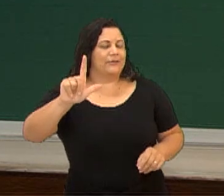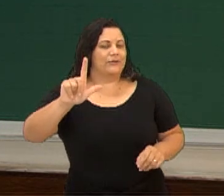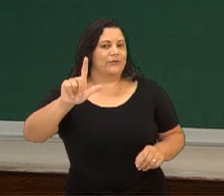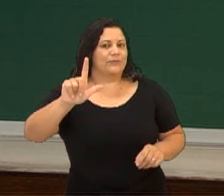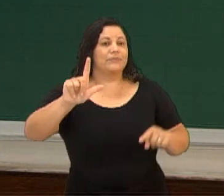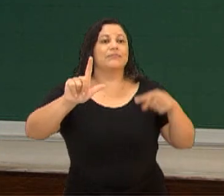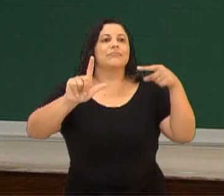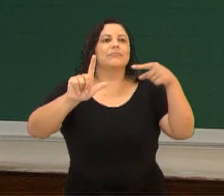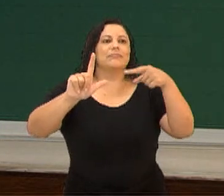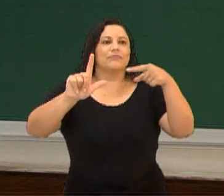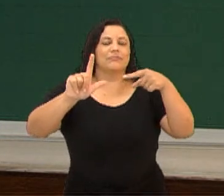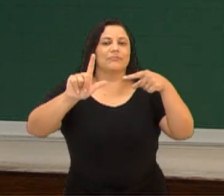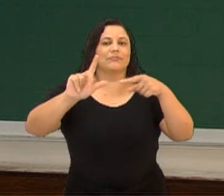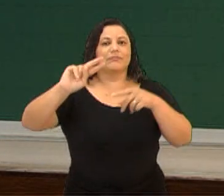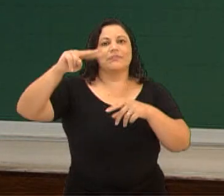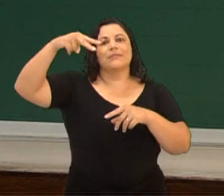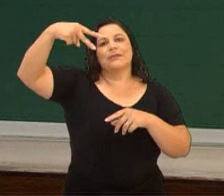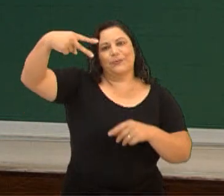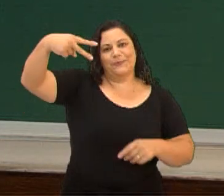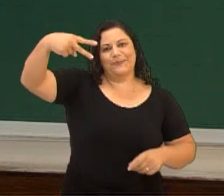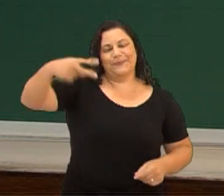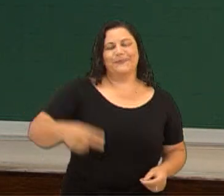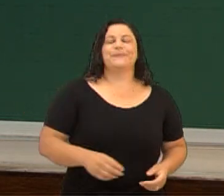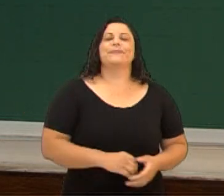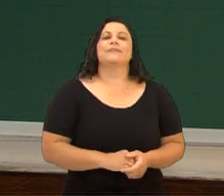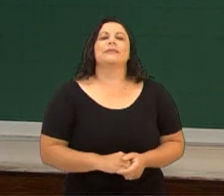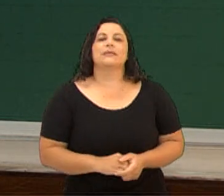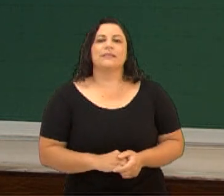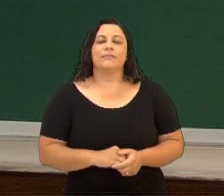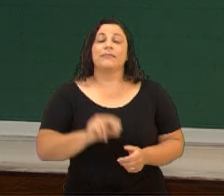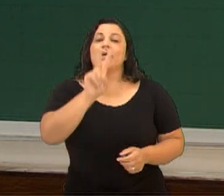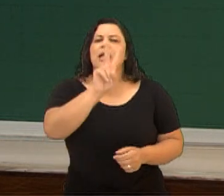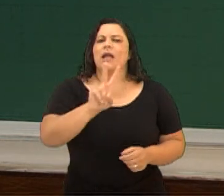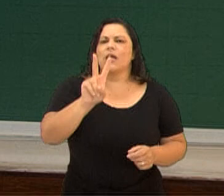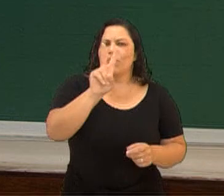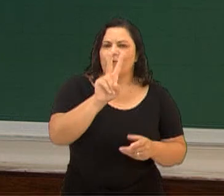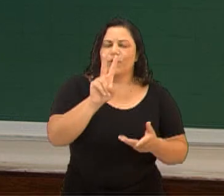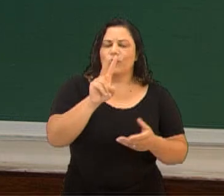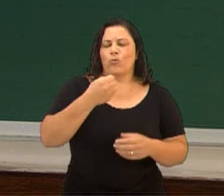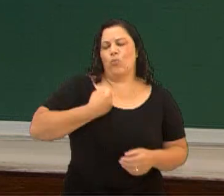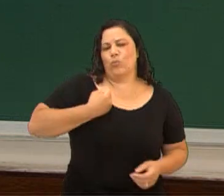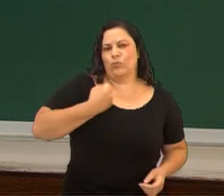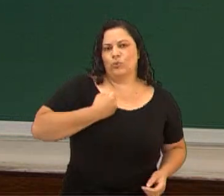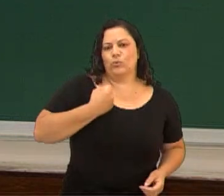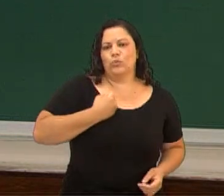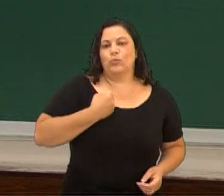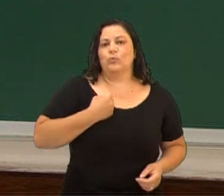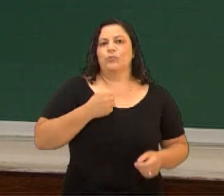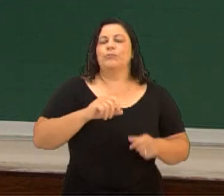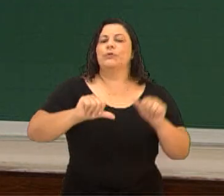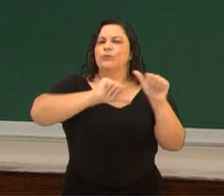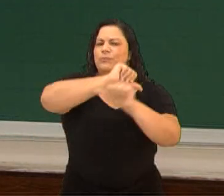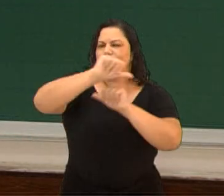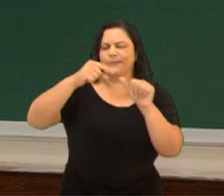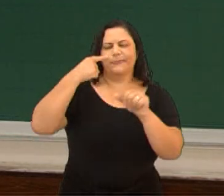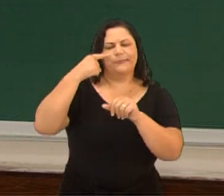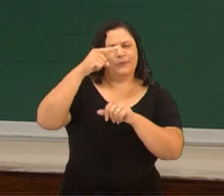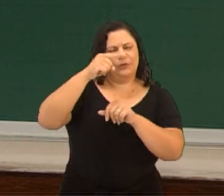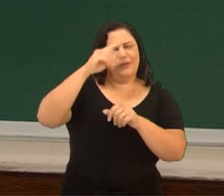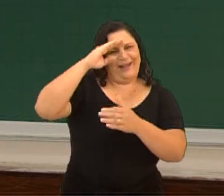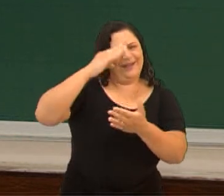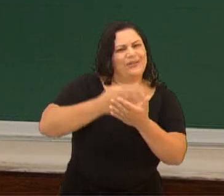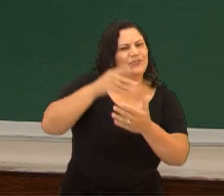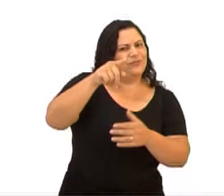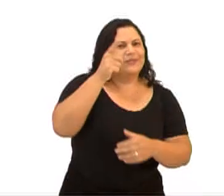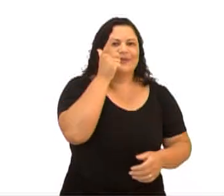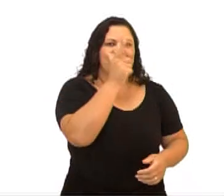qual a fórmula? L ao quadrado. Pega o valor do lado, substitui, calcula, confia em vocês, daqui a pouco a